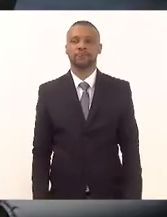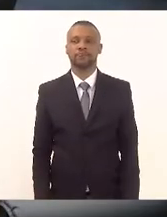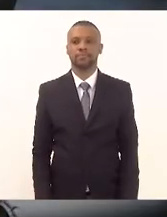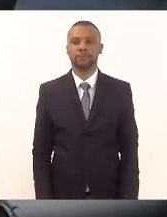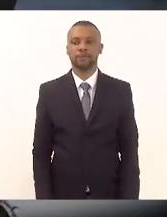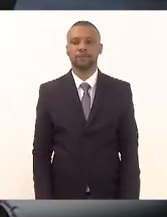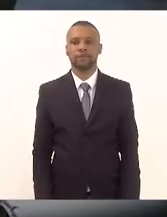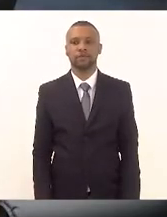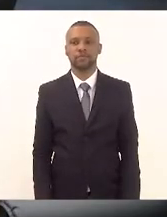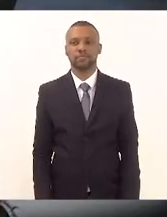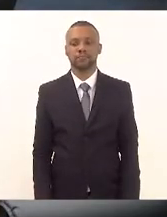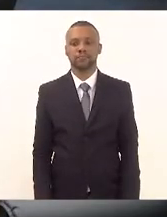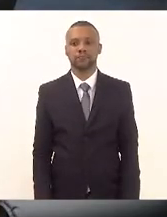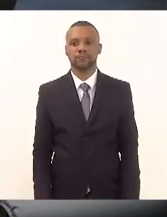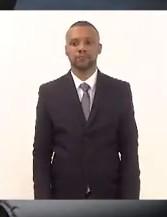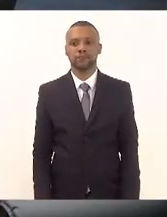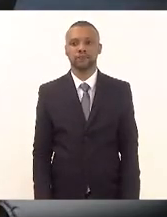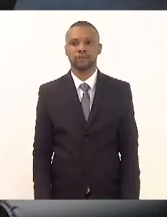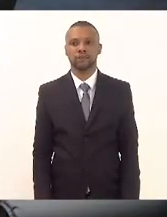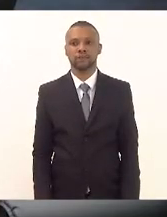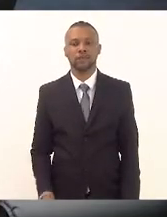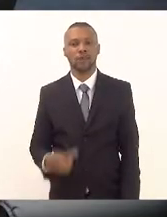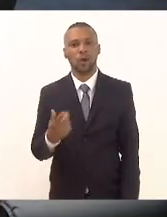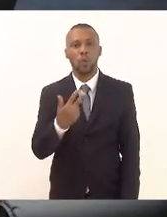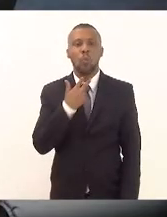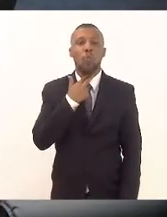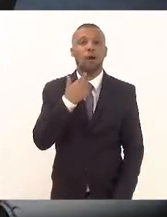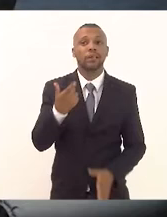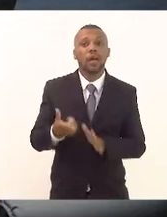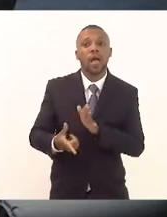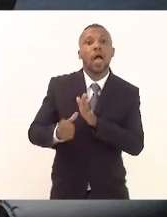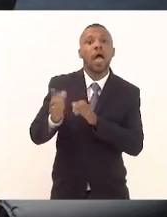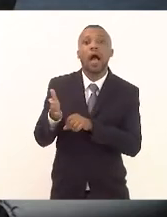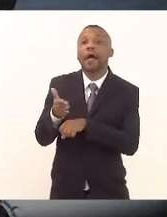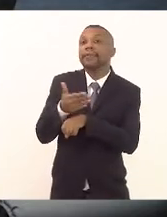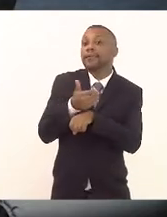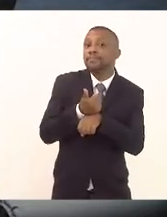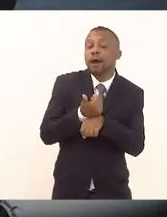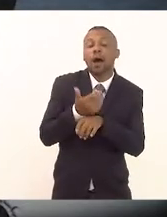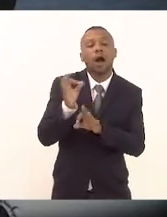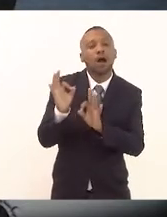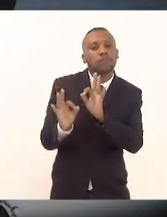Muito, muito. A gente não pode antecipar ou postergar.